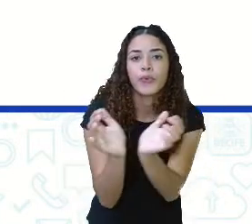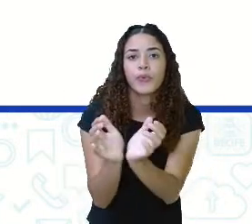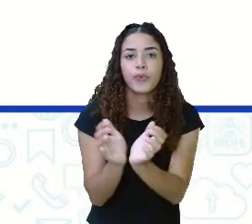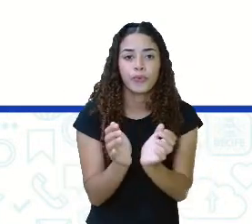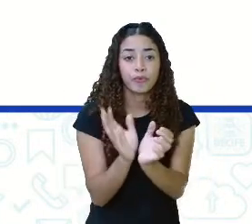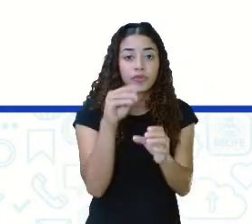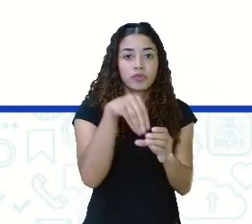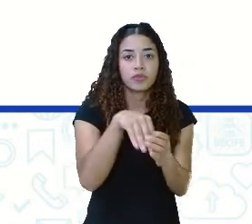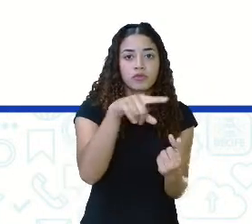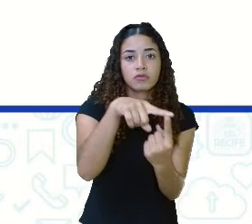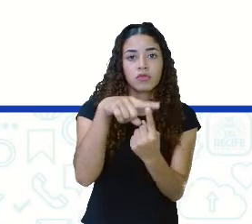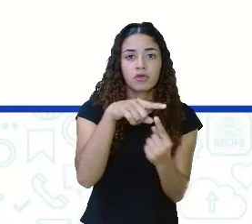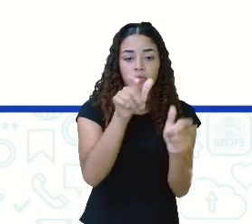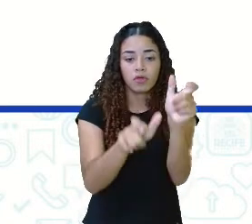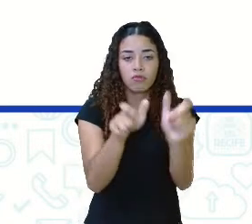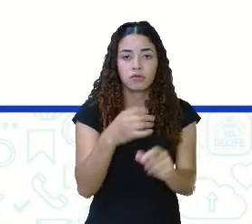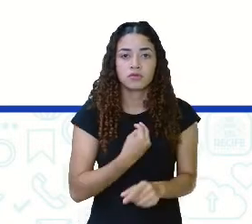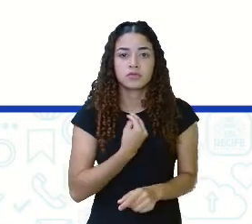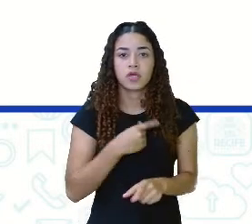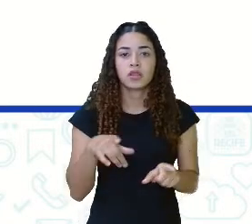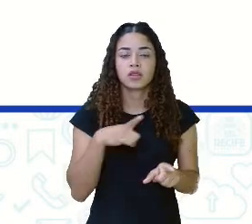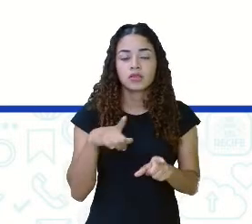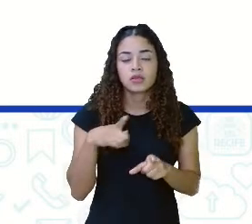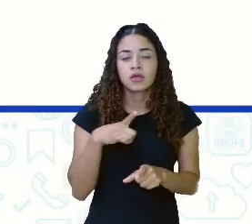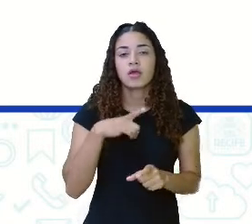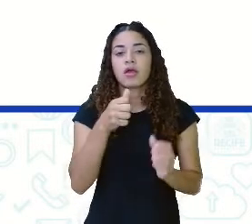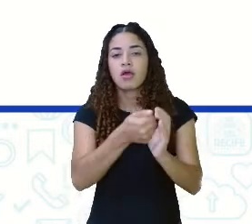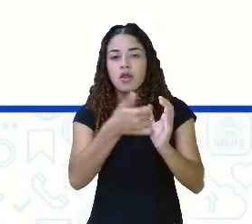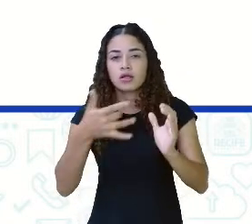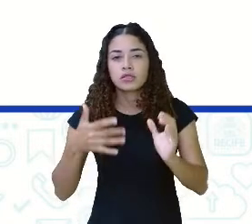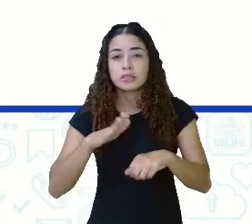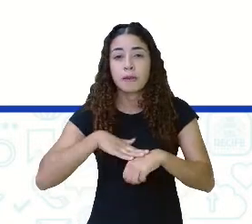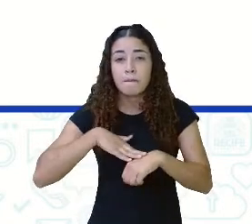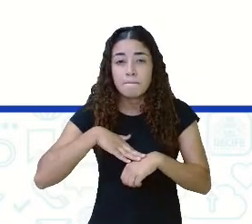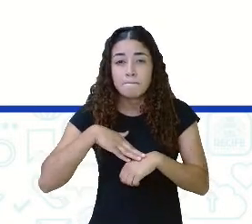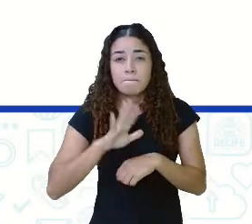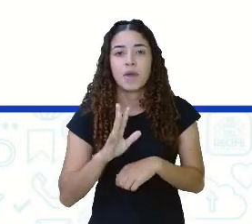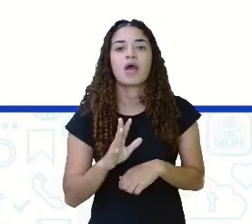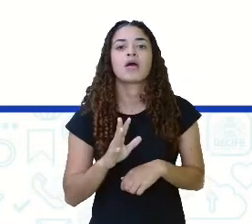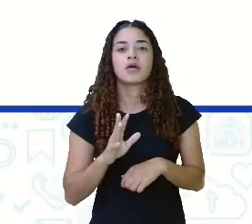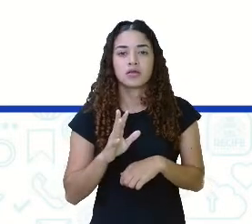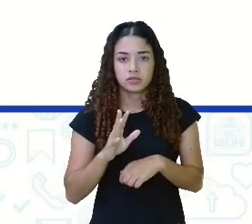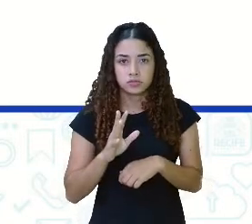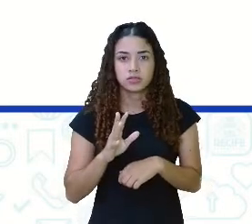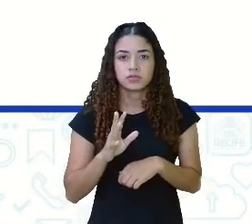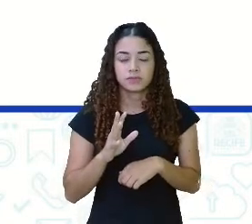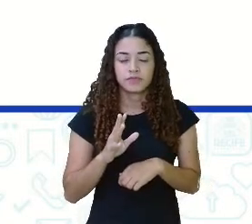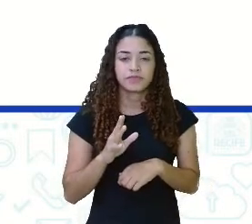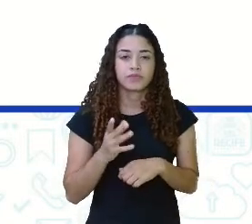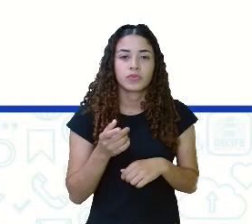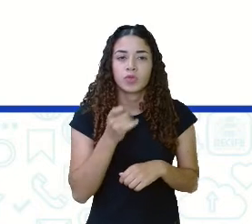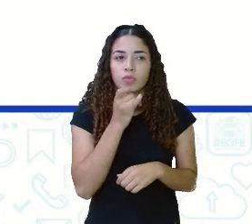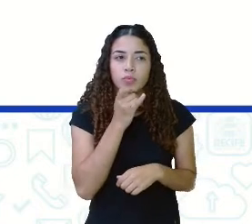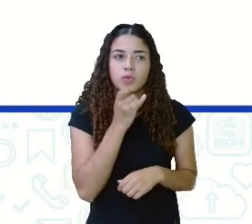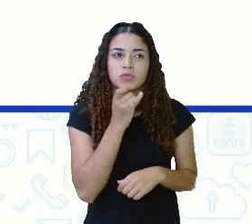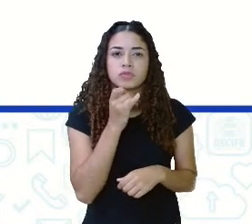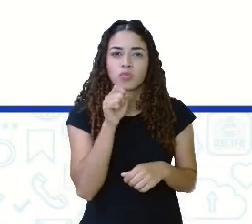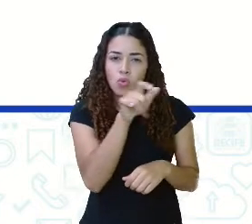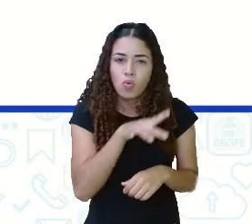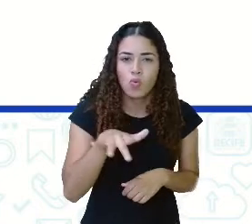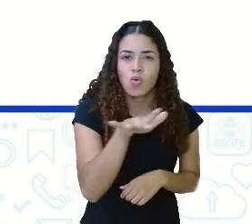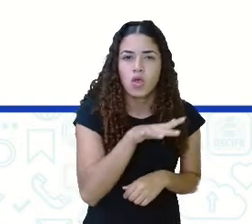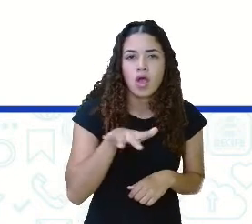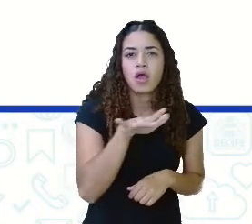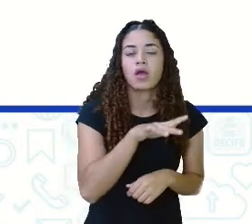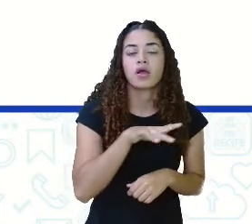daquela espécie. E aí, as características que apresentam mais vantagem para aquelas espécies naquele ambiente,